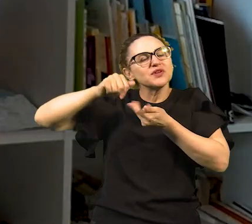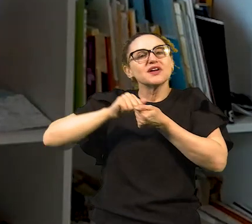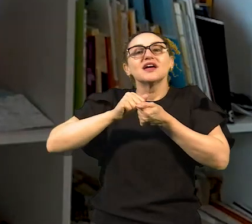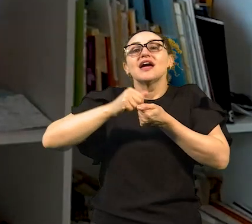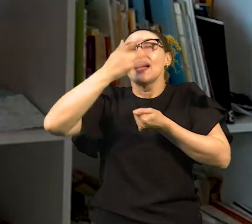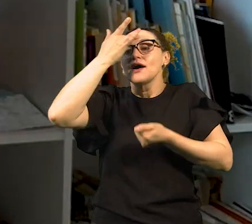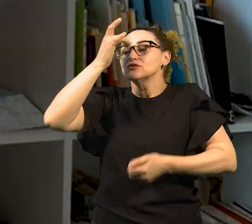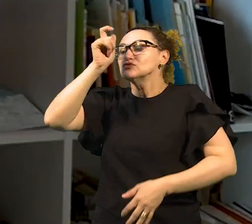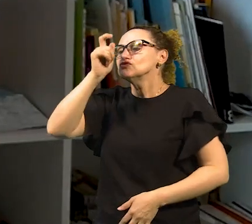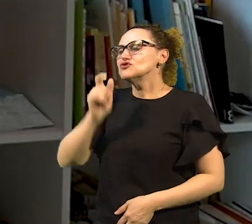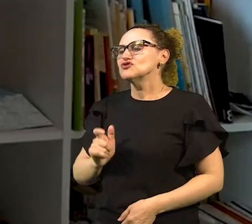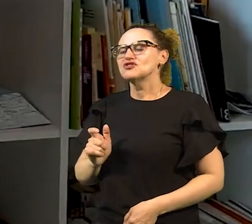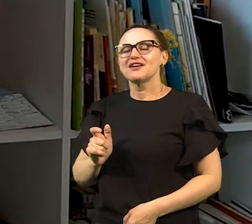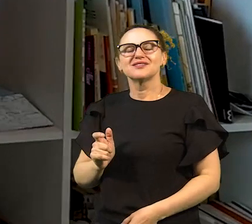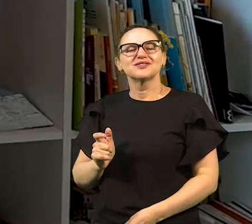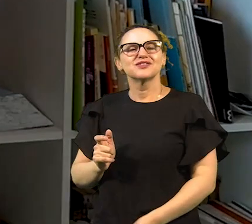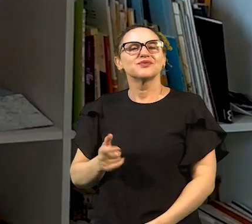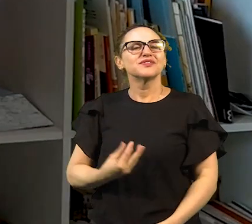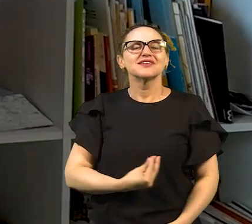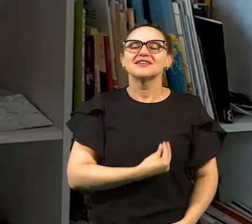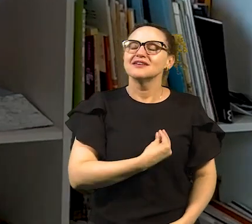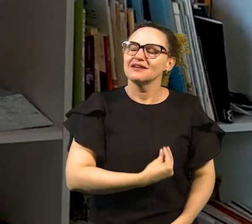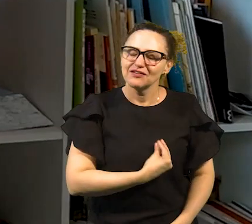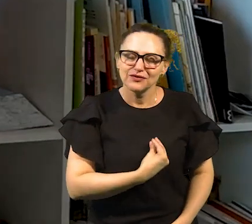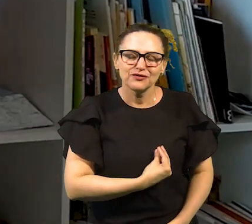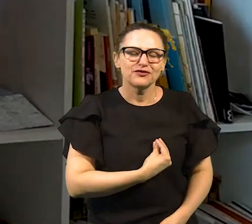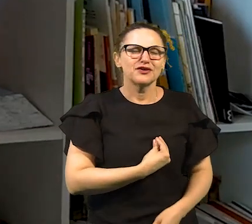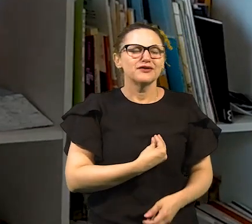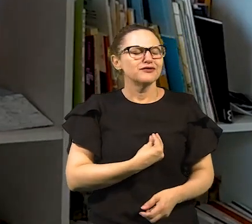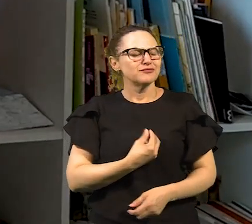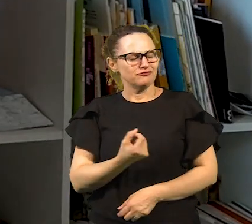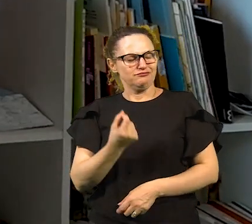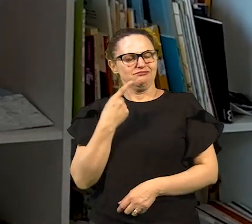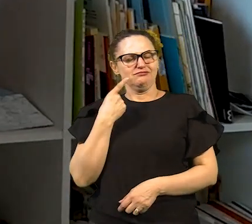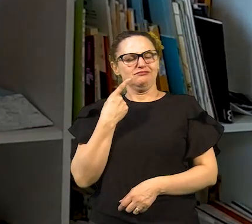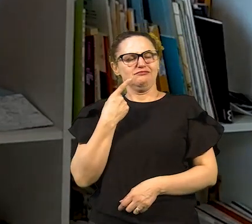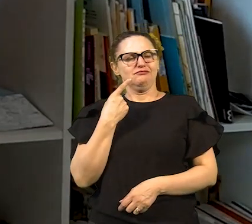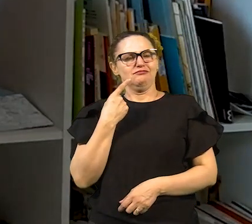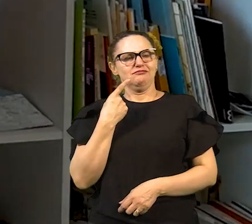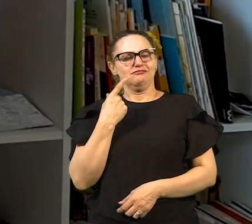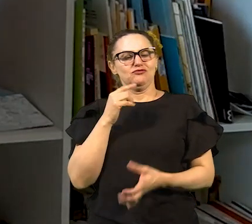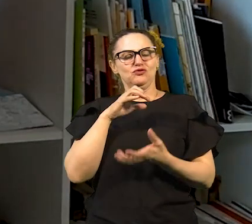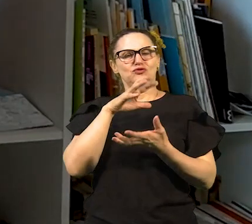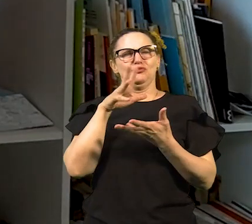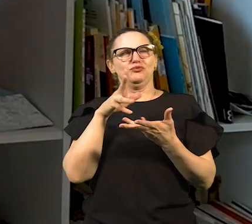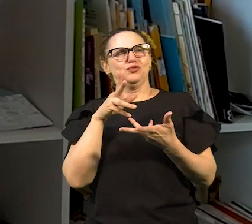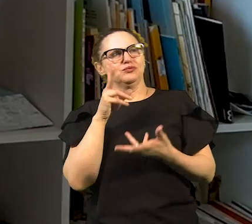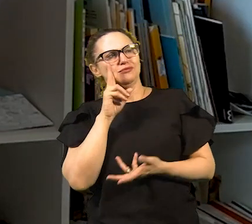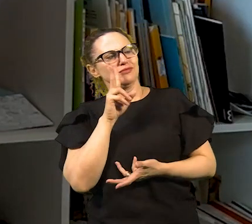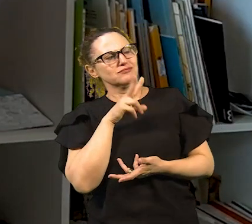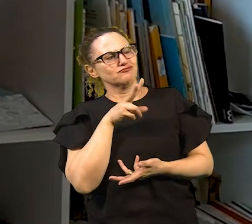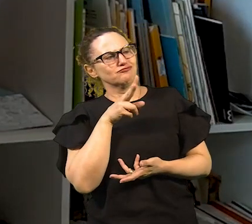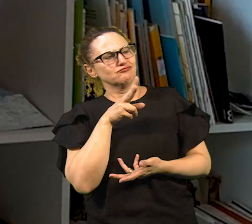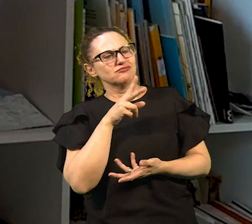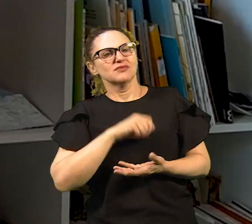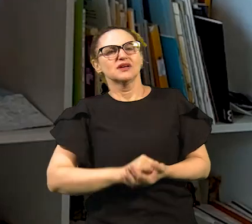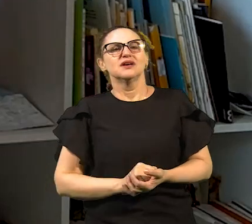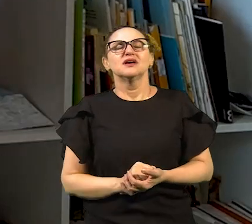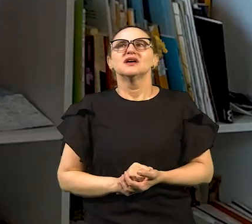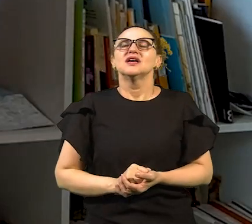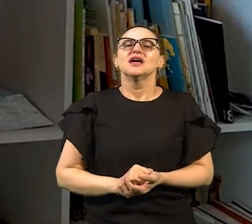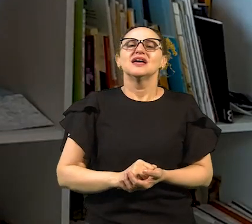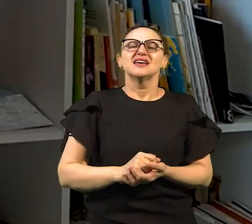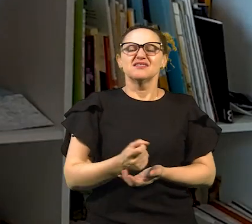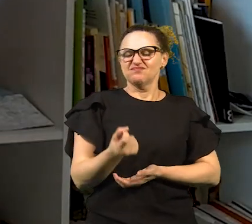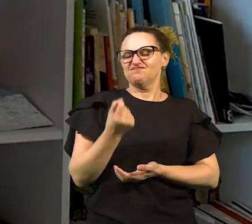que vive uma estranheza em relação ao mundo em que ele está, e que